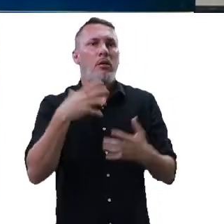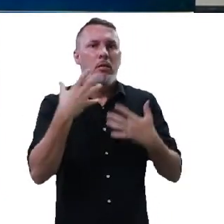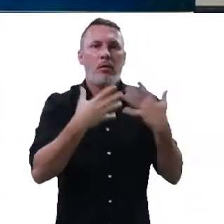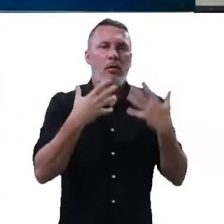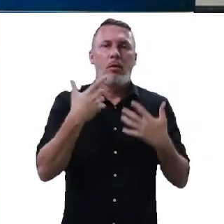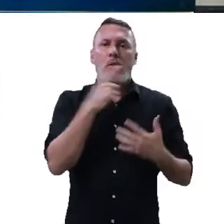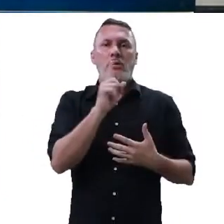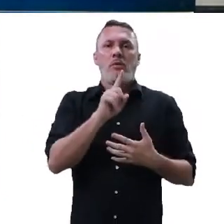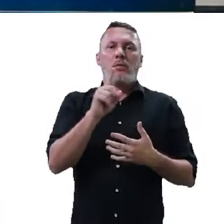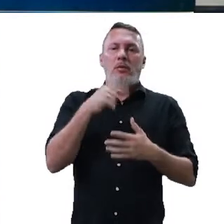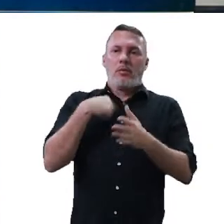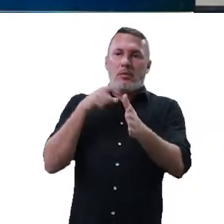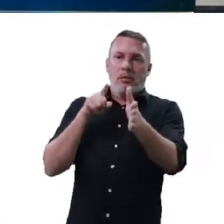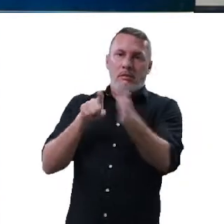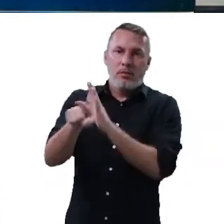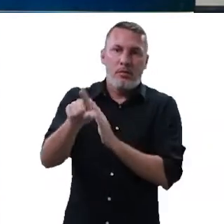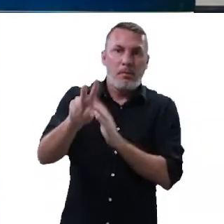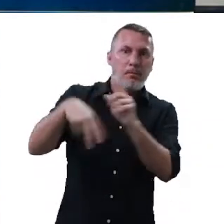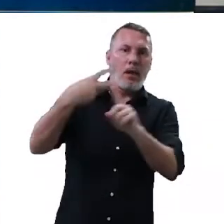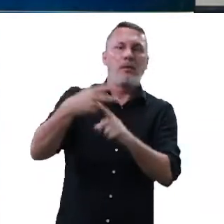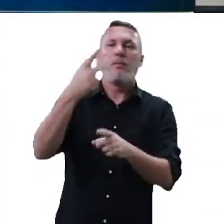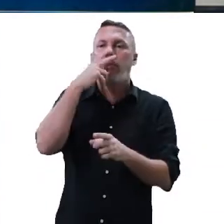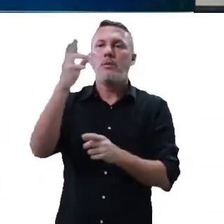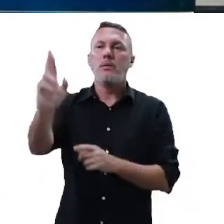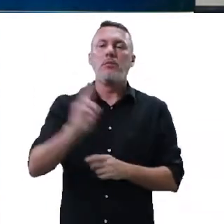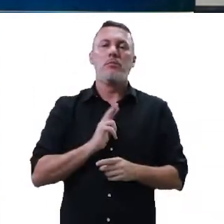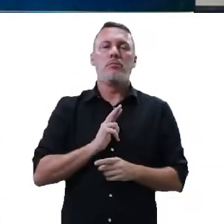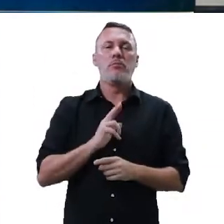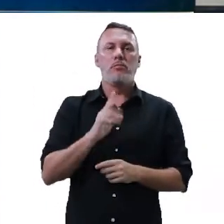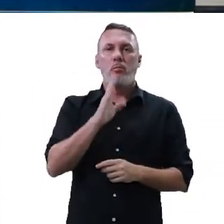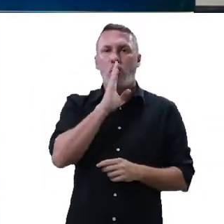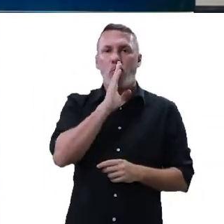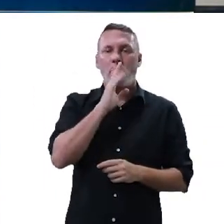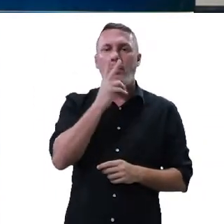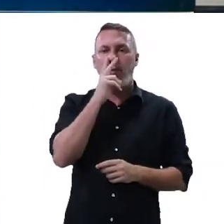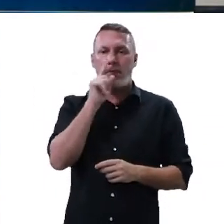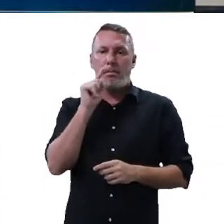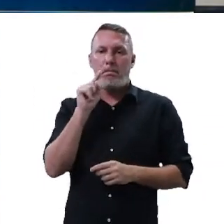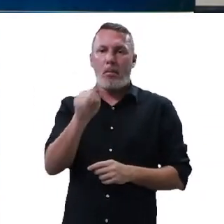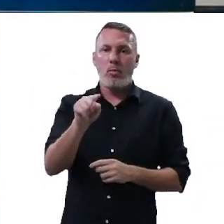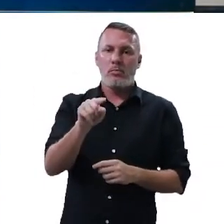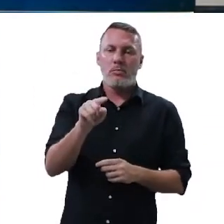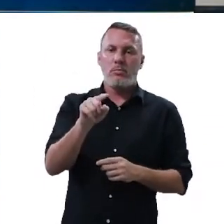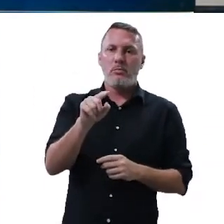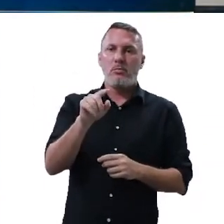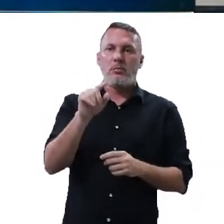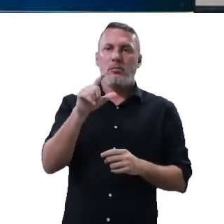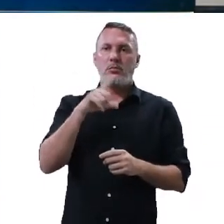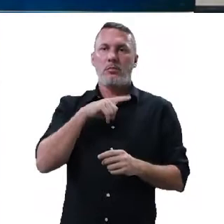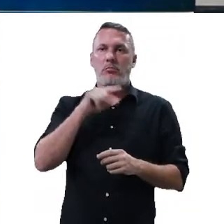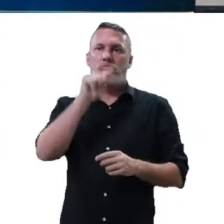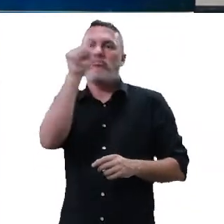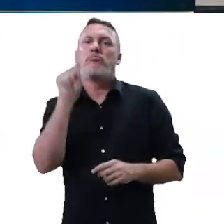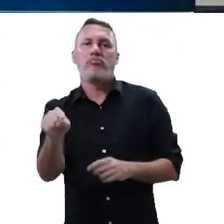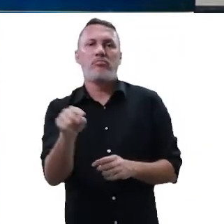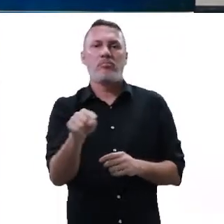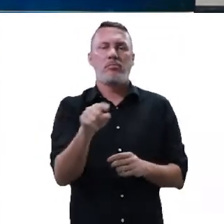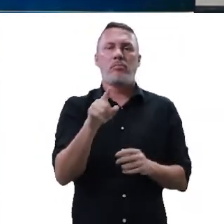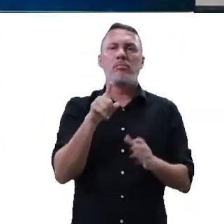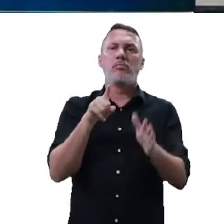uma afirmação, você devolve, você tira, o ponto final e coloca uma vírgula, coloca